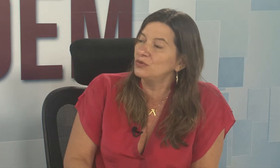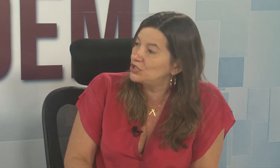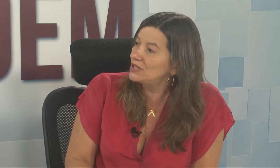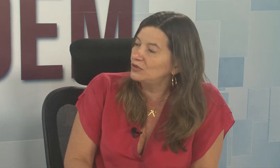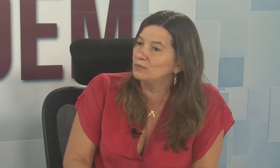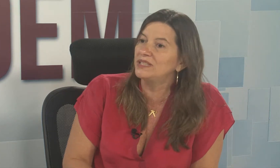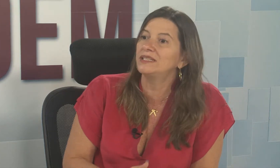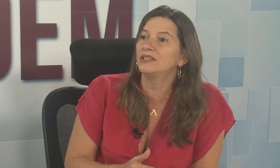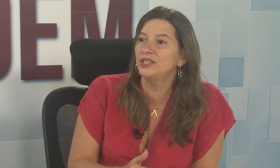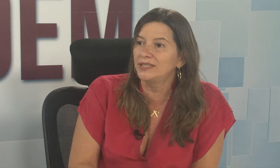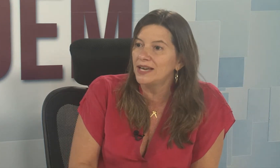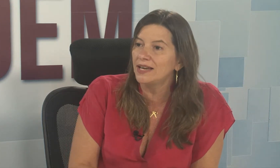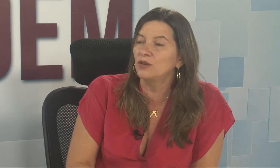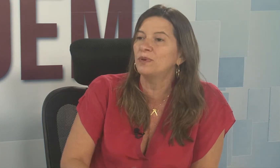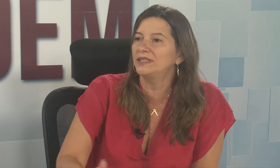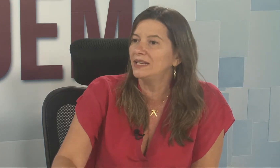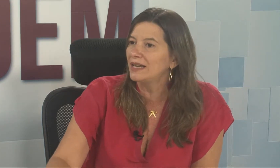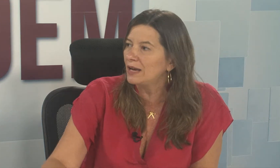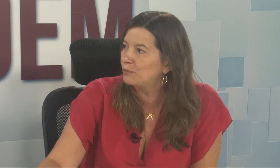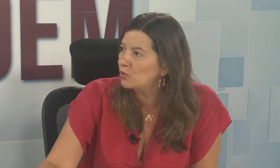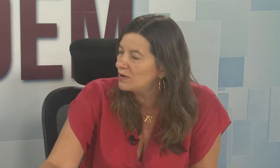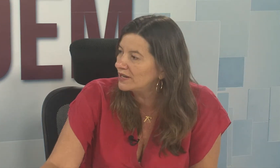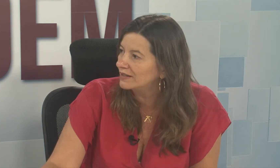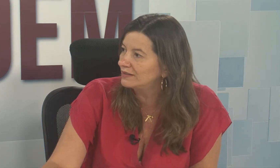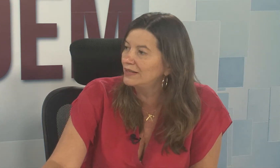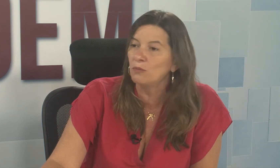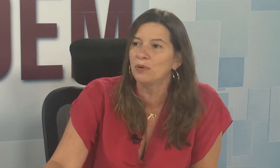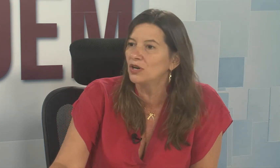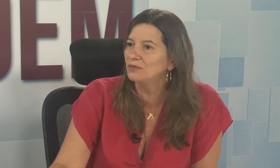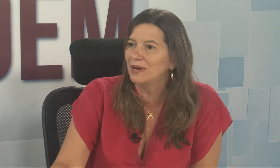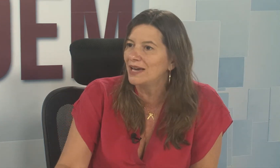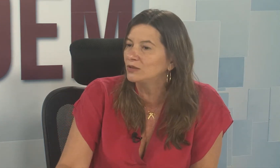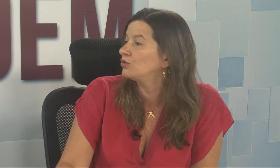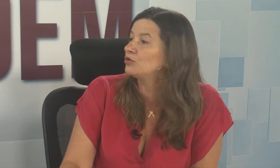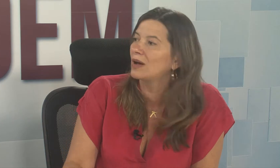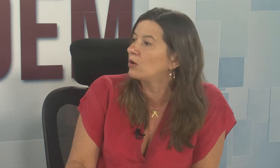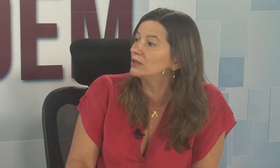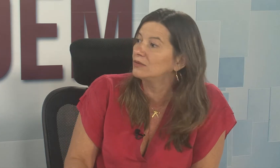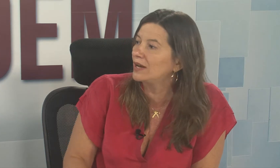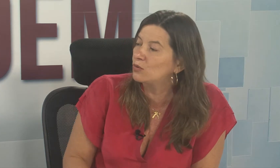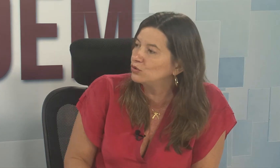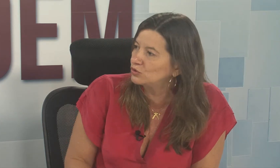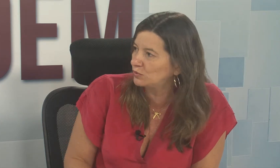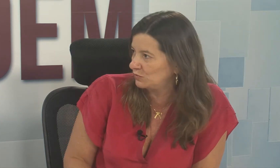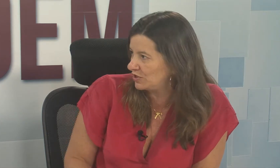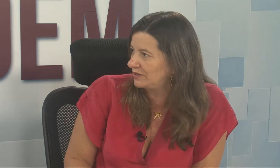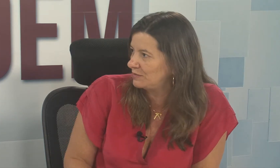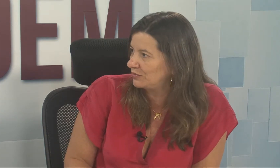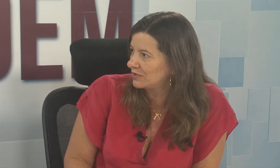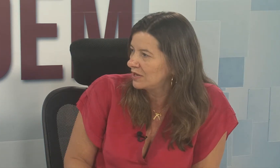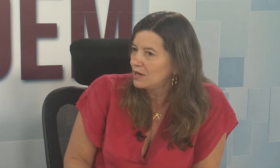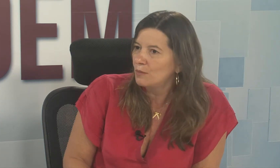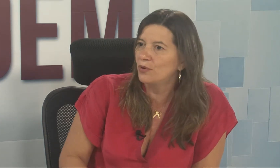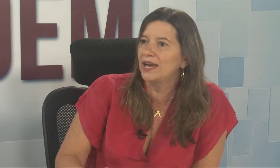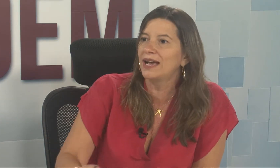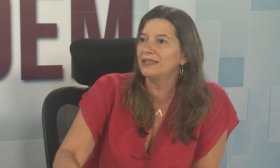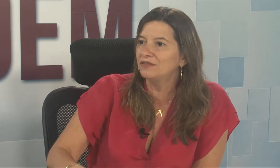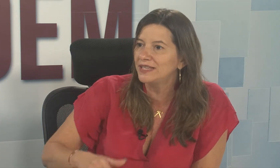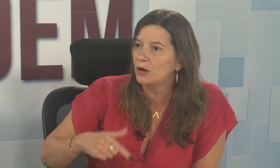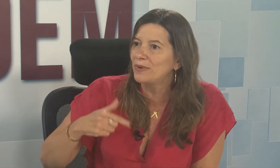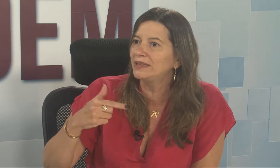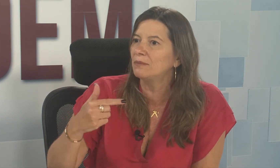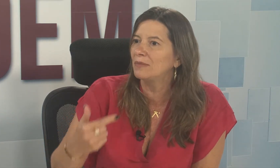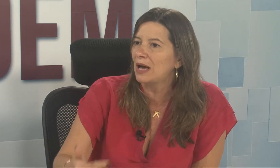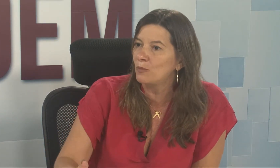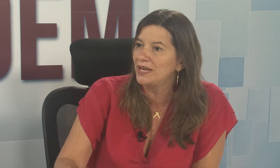precisa discutir isso, precisa dizer que o presidente da República não pode mais continuar cortando recursos para os municípios, porque cada